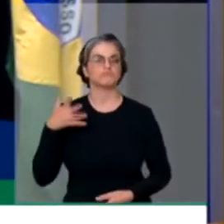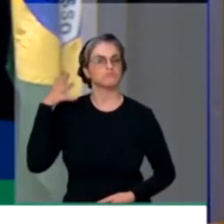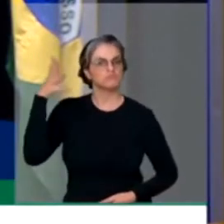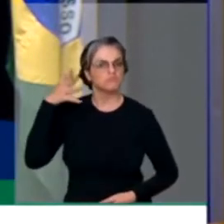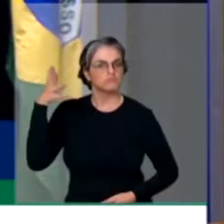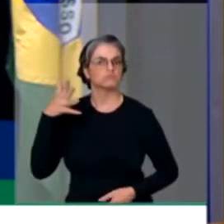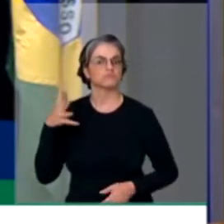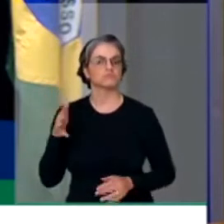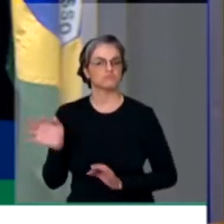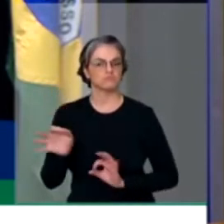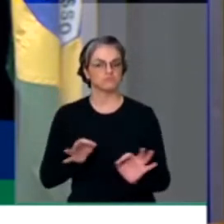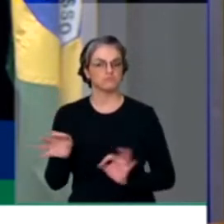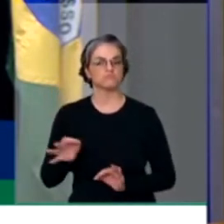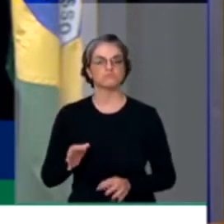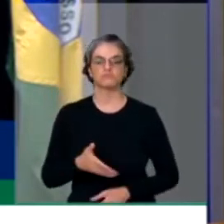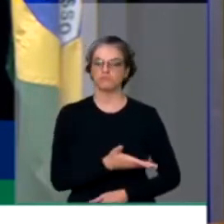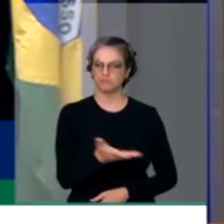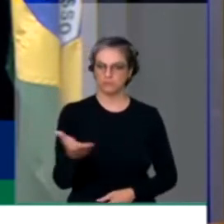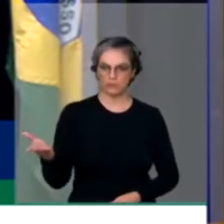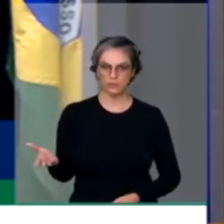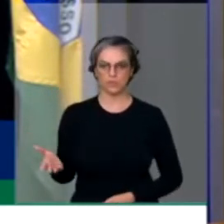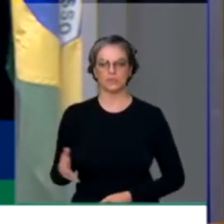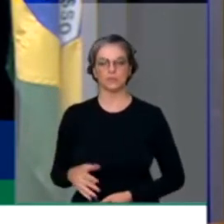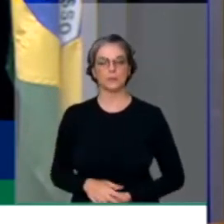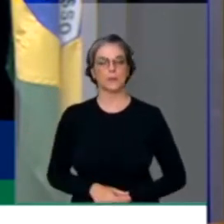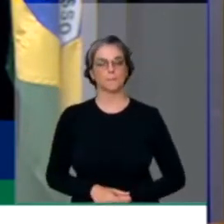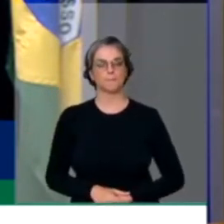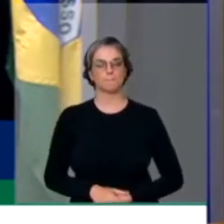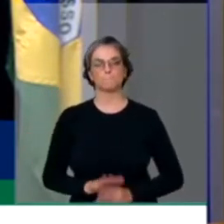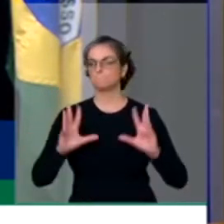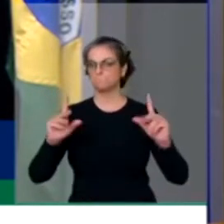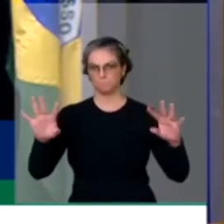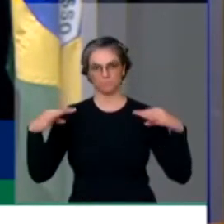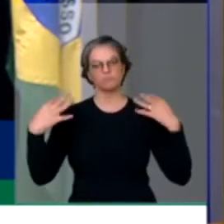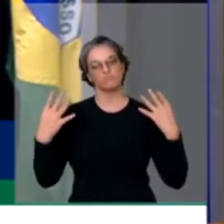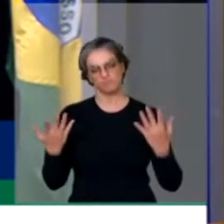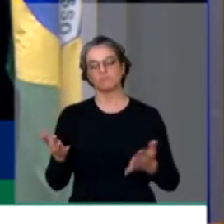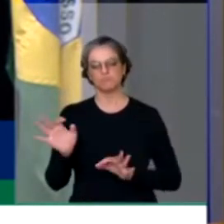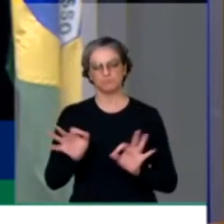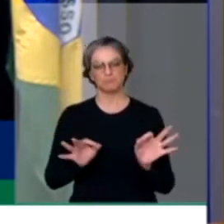discurso voltado aos senhores e a todos aqueles que nos assistem.